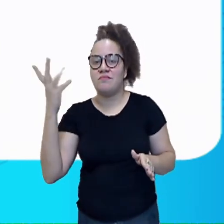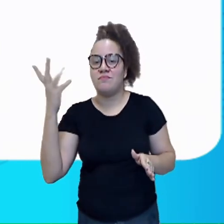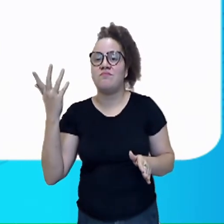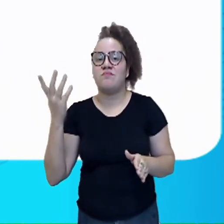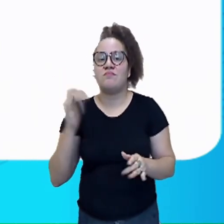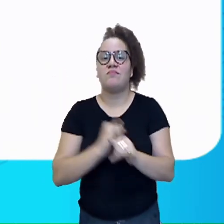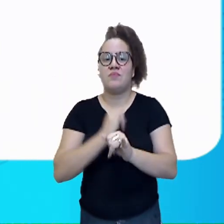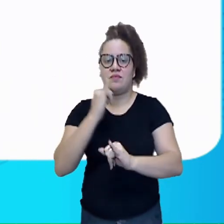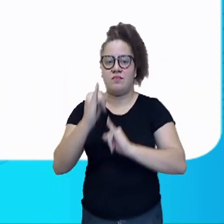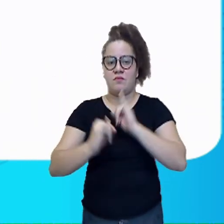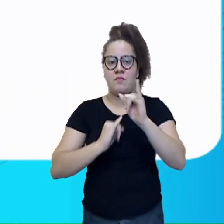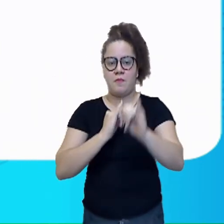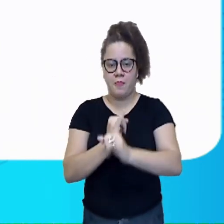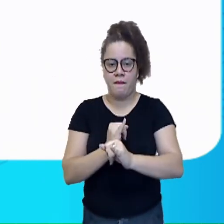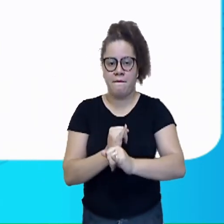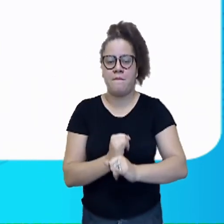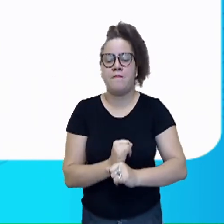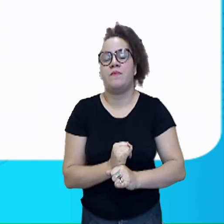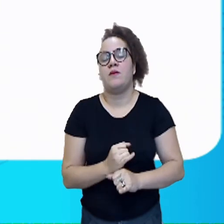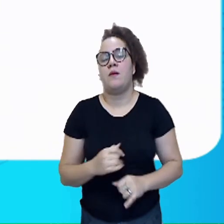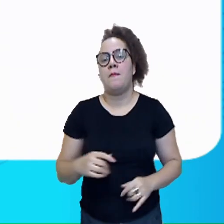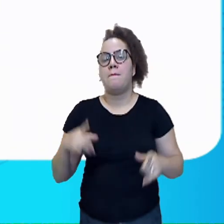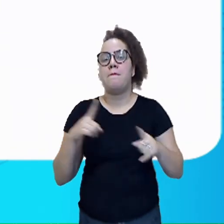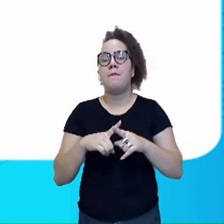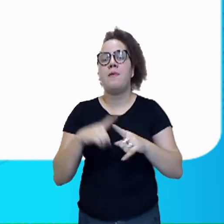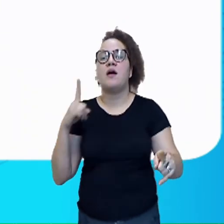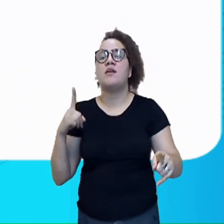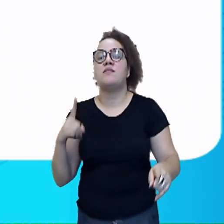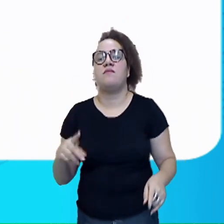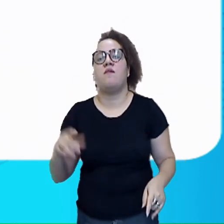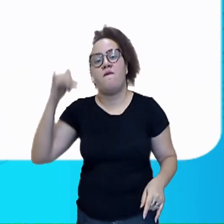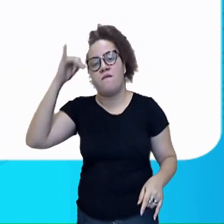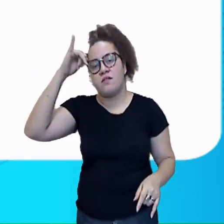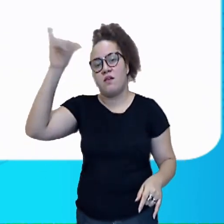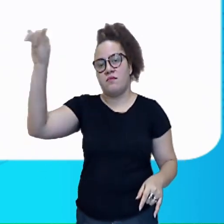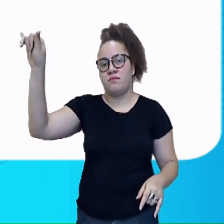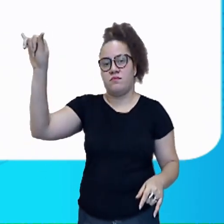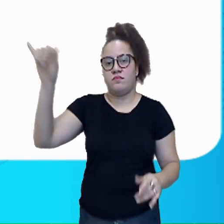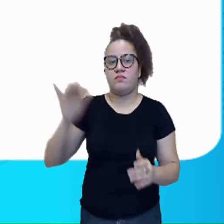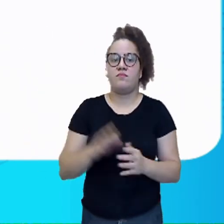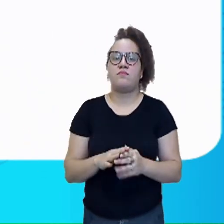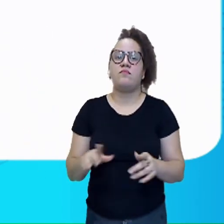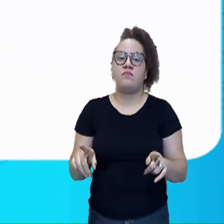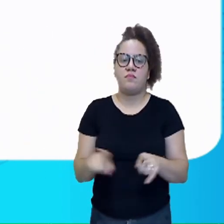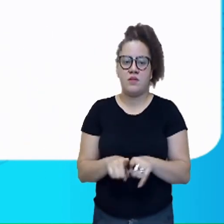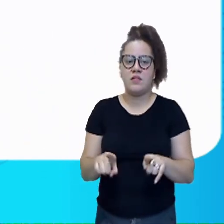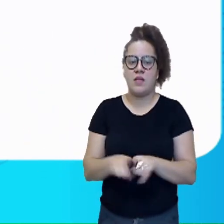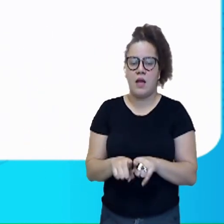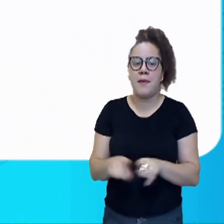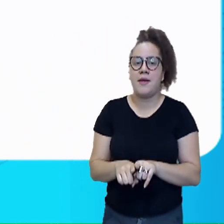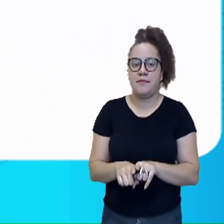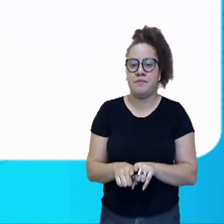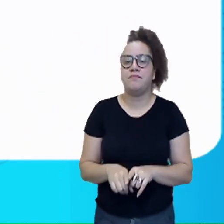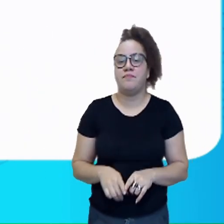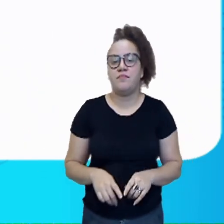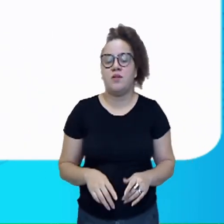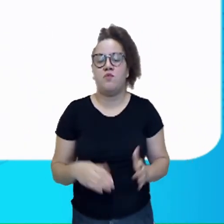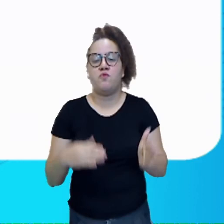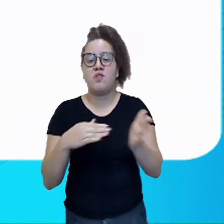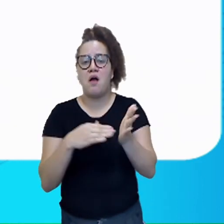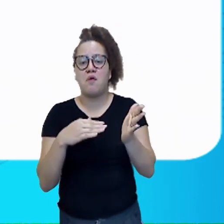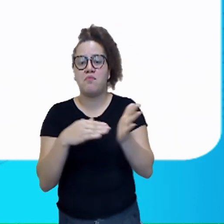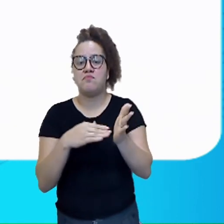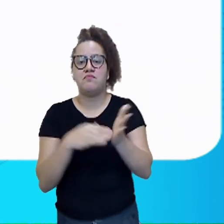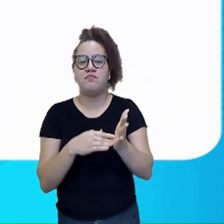internet. E nós temos que ficar ligados para que isso não seja uma constância em nossas vidas. E como ponto final para a nossa